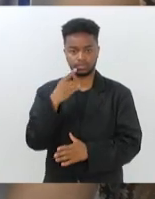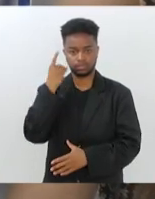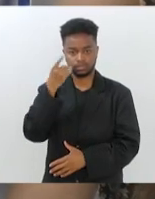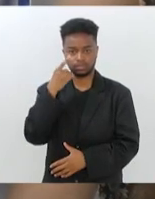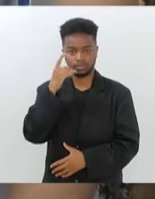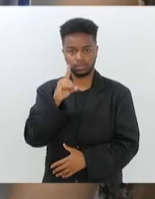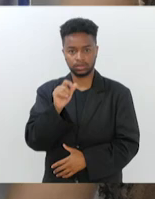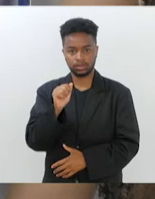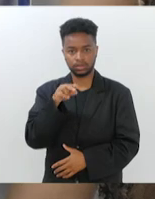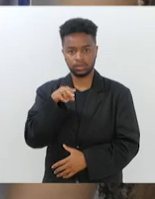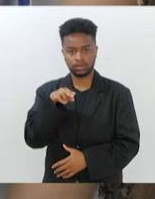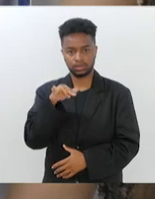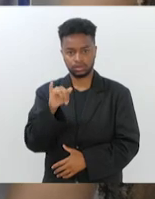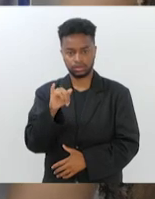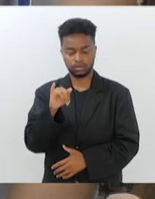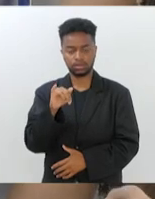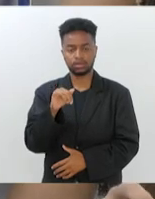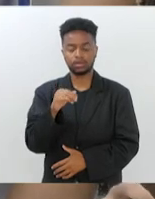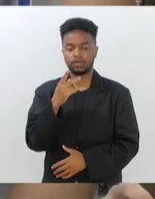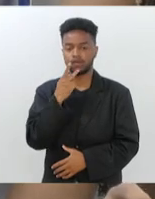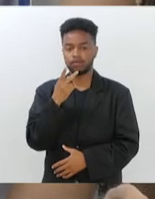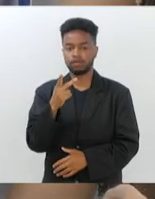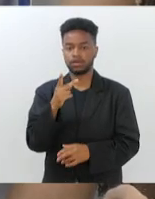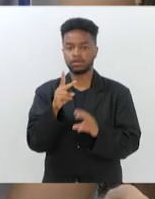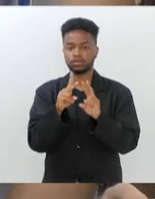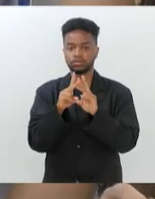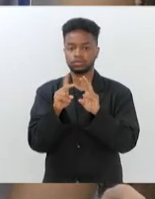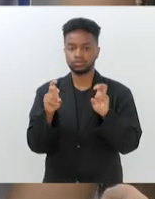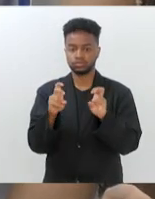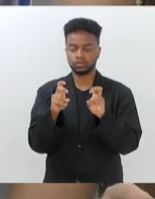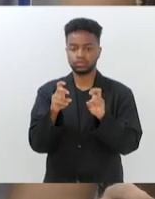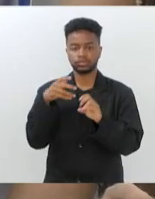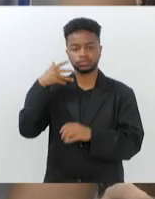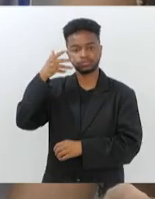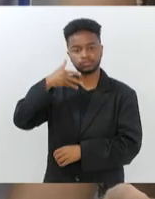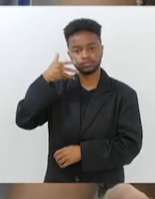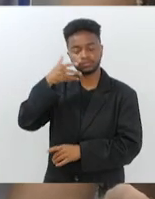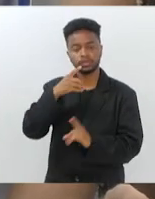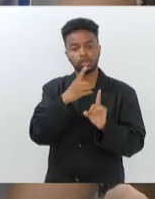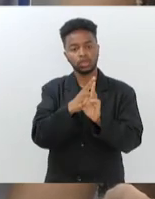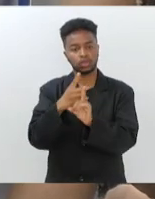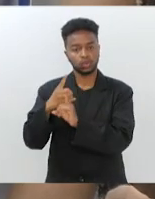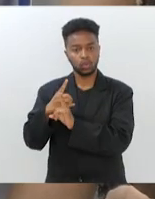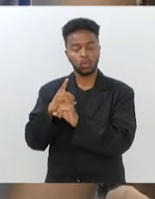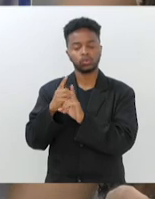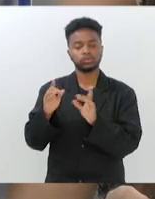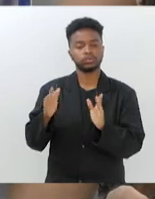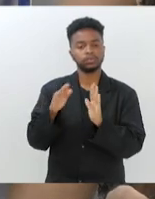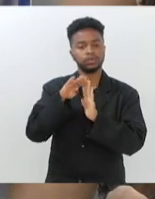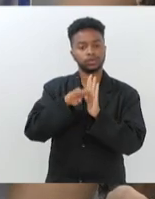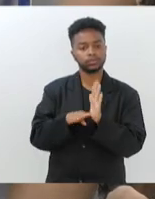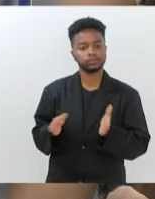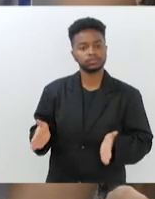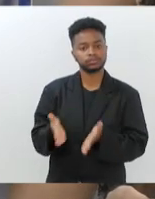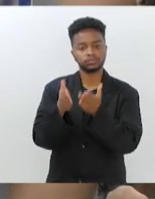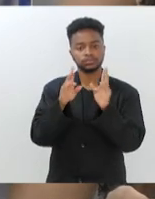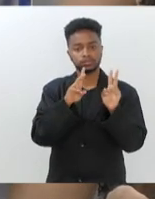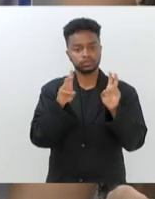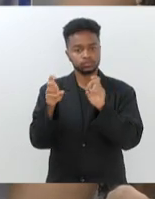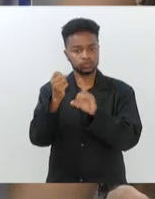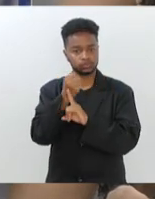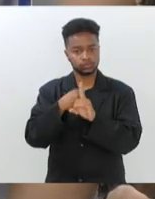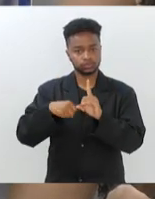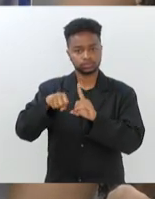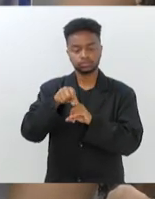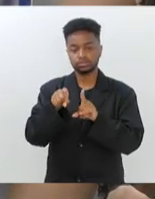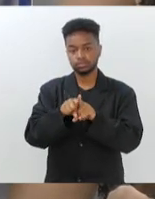deputada Dani Monteiro que dispõe a realização de palestras encontros e programas de incentivo em relação a tema sociais